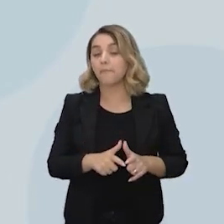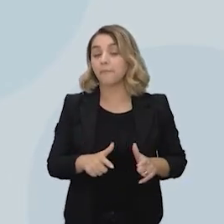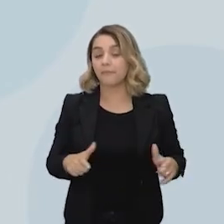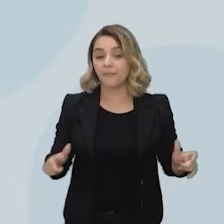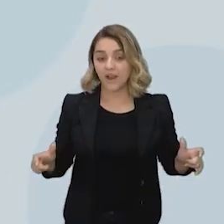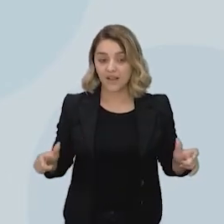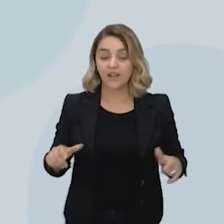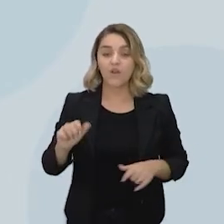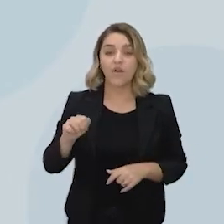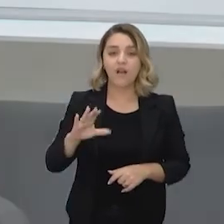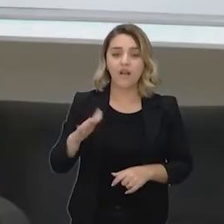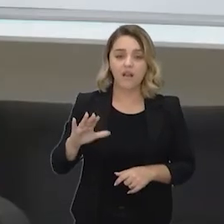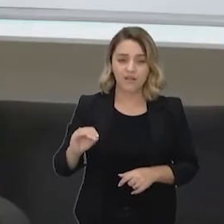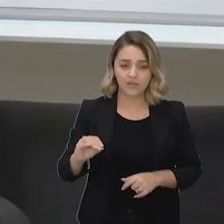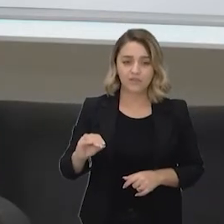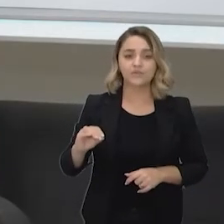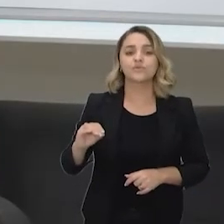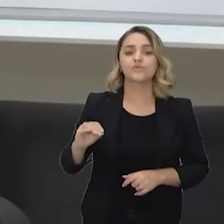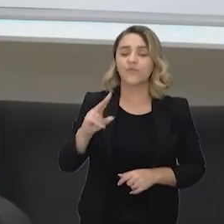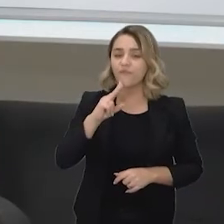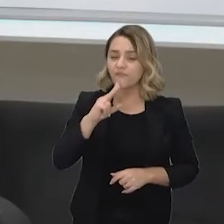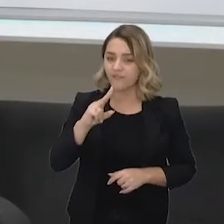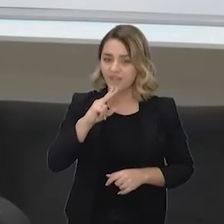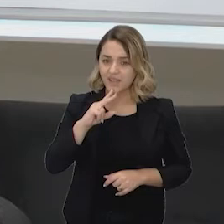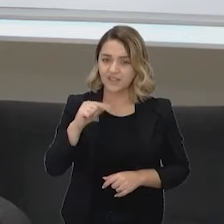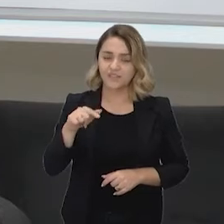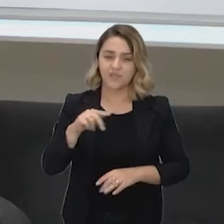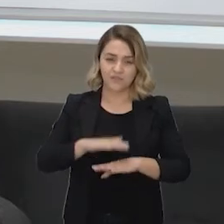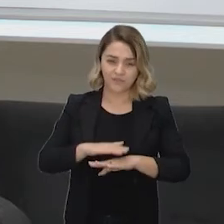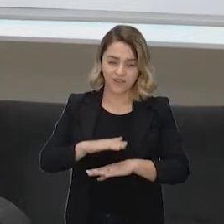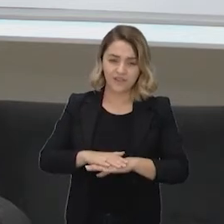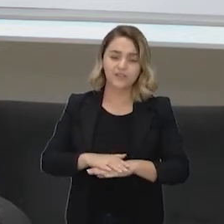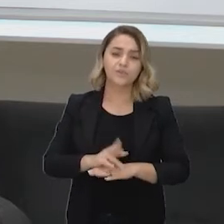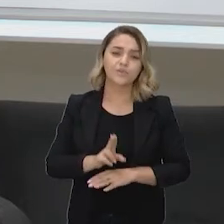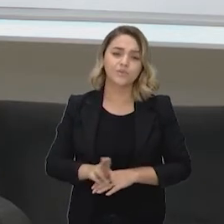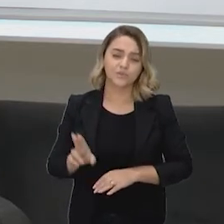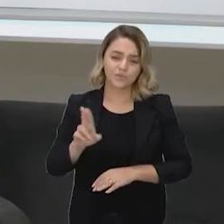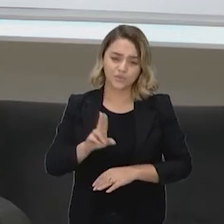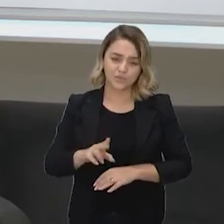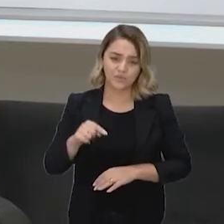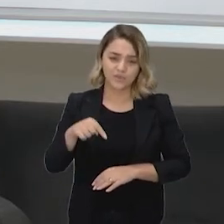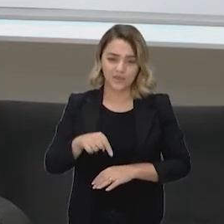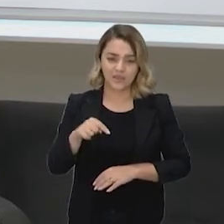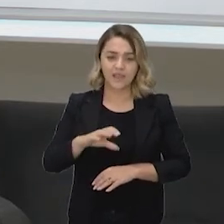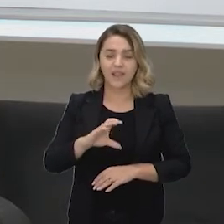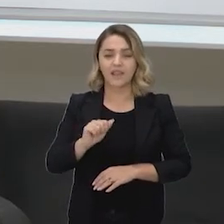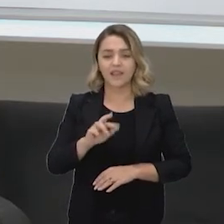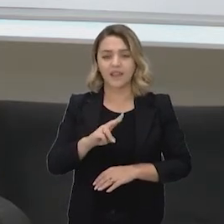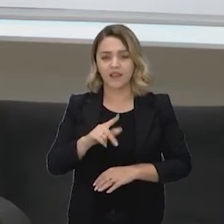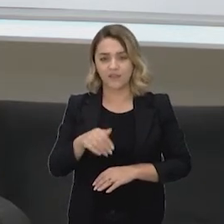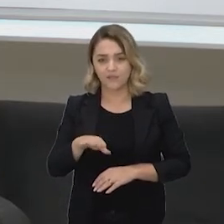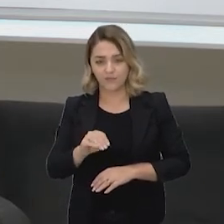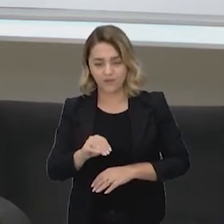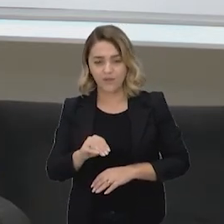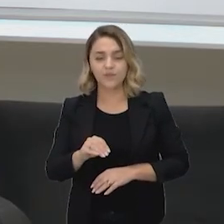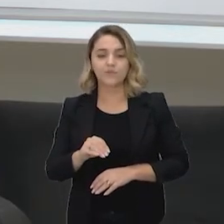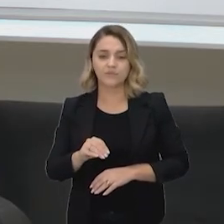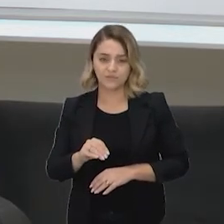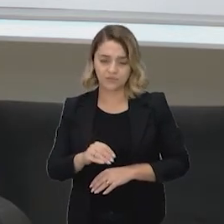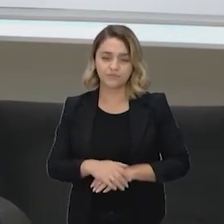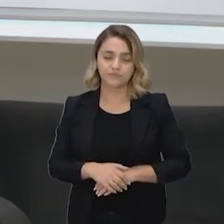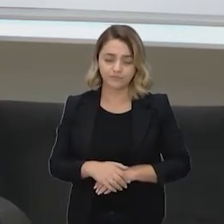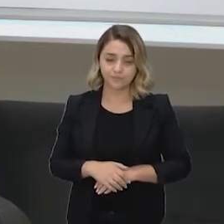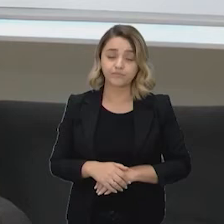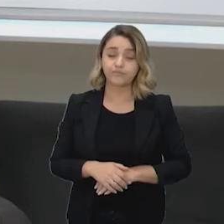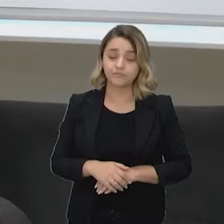esse aço que é feito, né, que usa como insumo o carvão vegetal, ele é considerado um aço